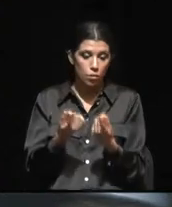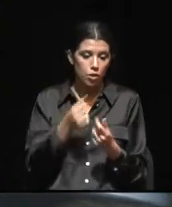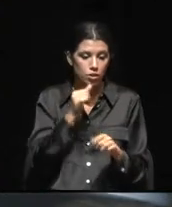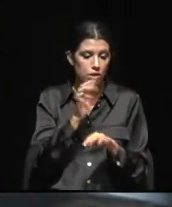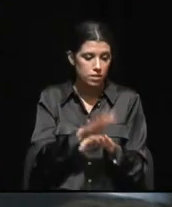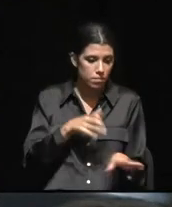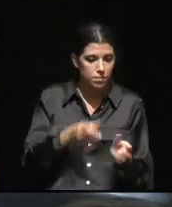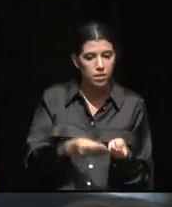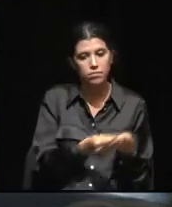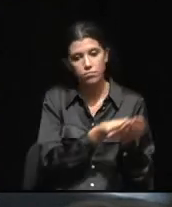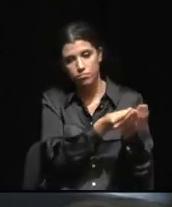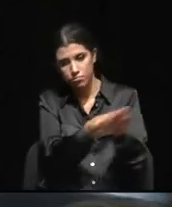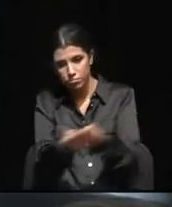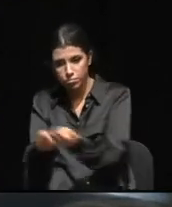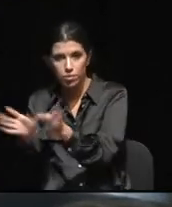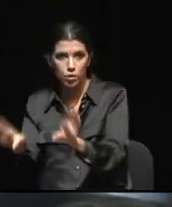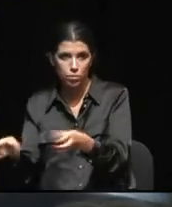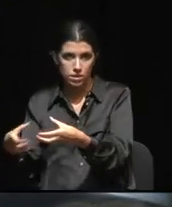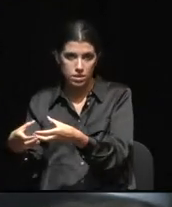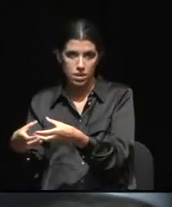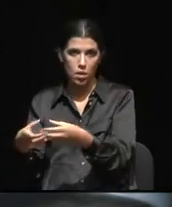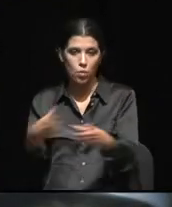encaminha a respectiva